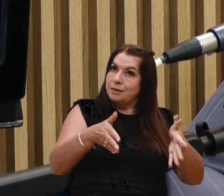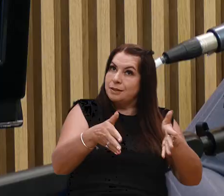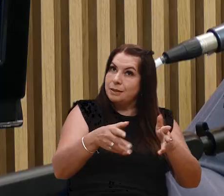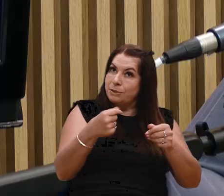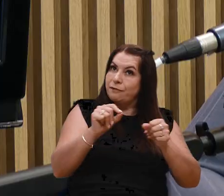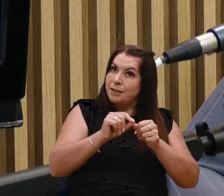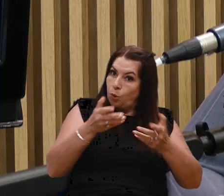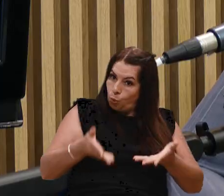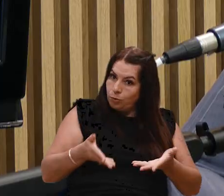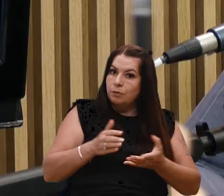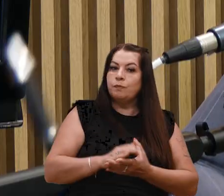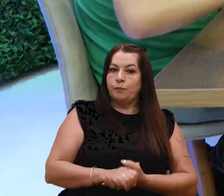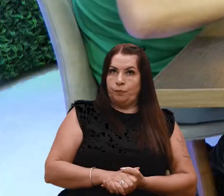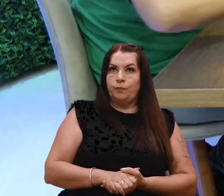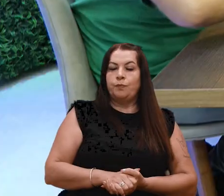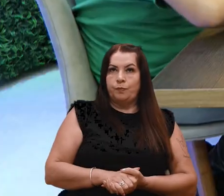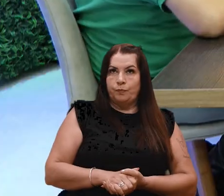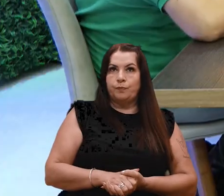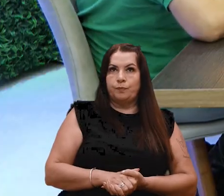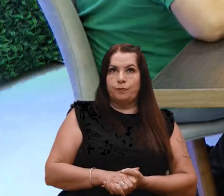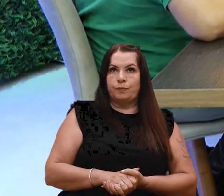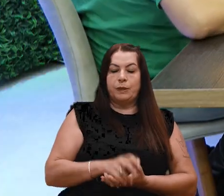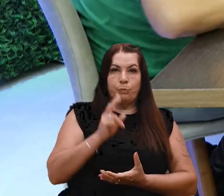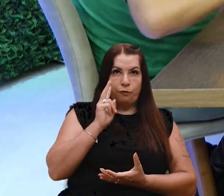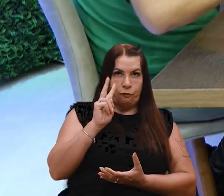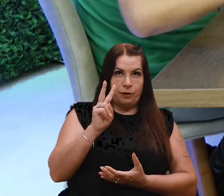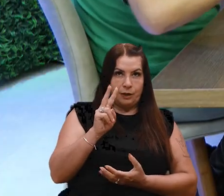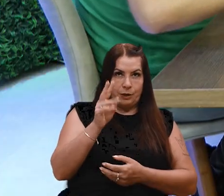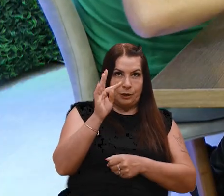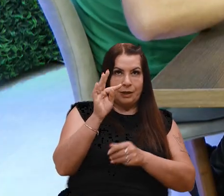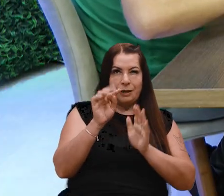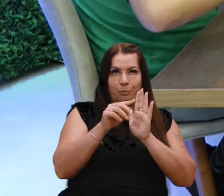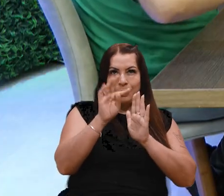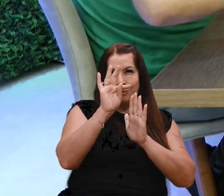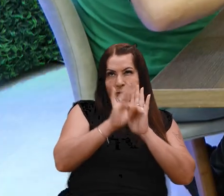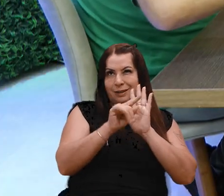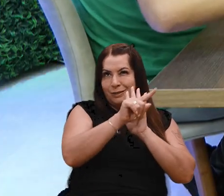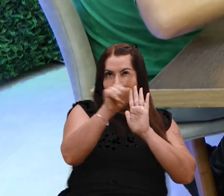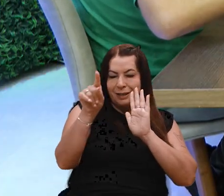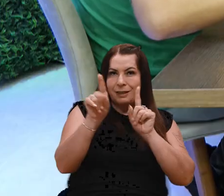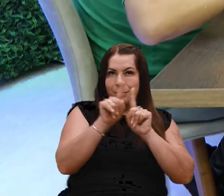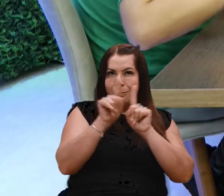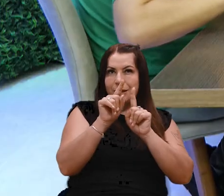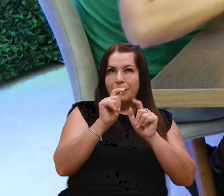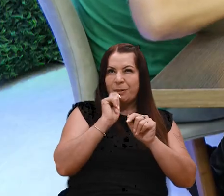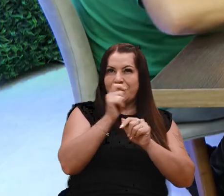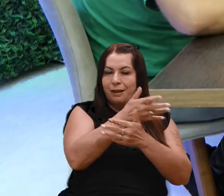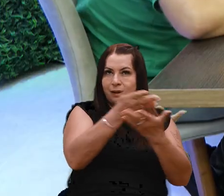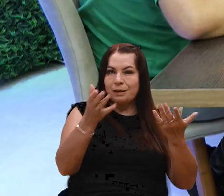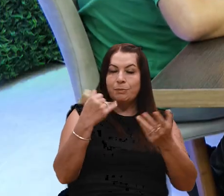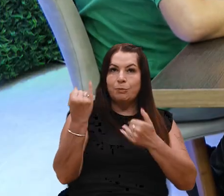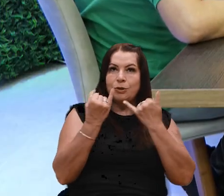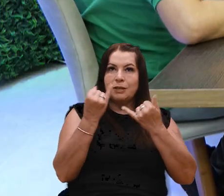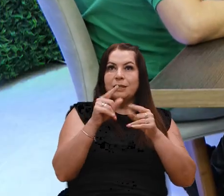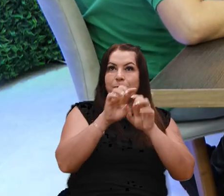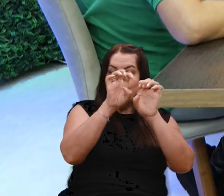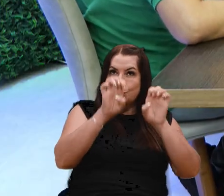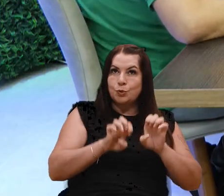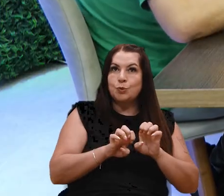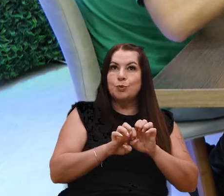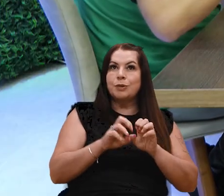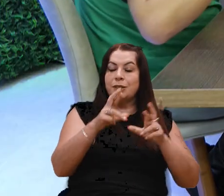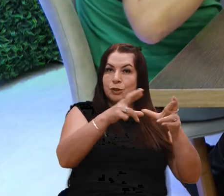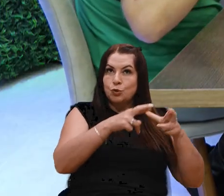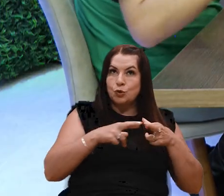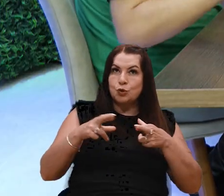agora. Pessoal, a gente vai conferir agora uma matéria para a gente até trocar um pouquinho de assunto, entrar em outros pontos importantes da infraestrutura da nossa